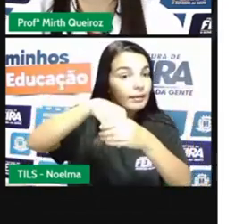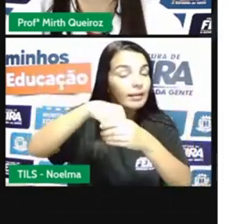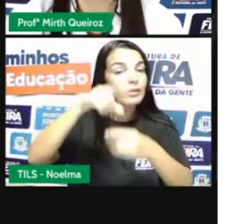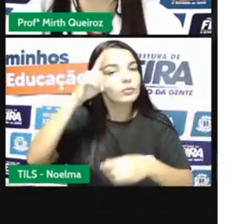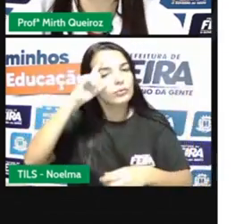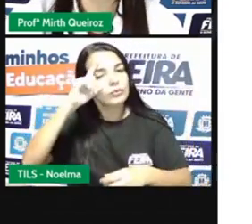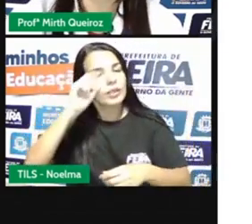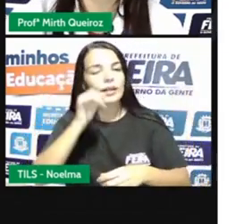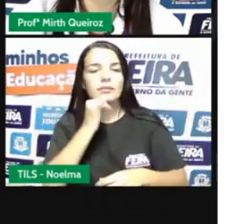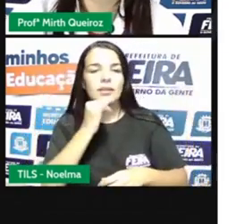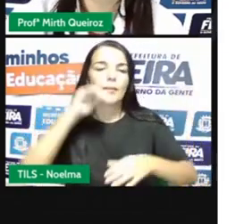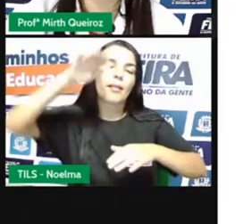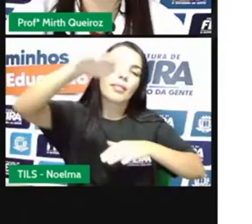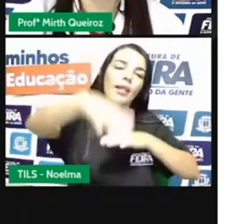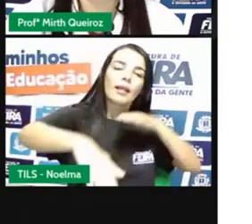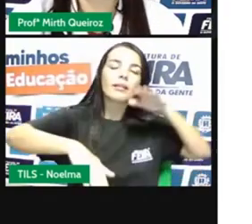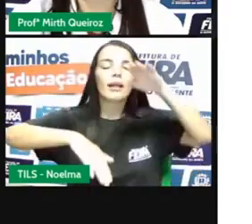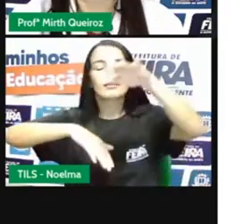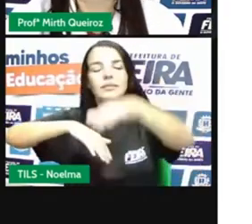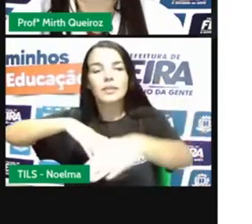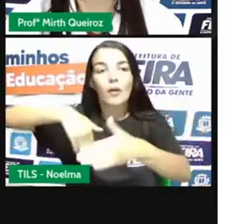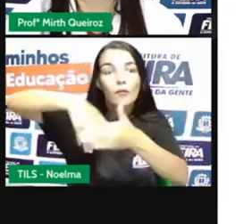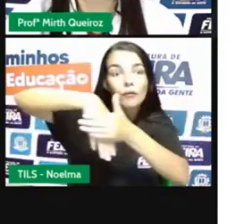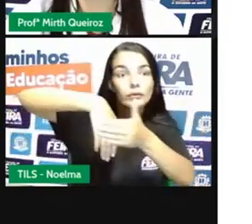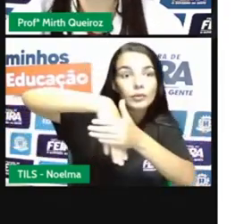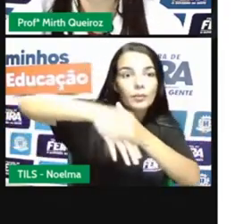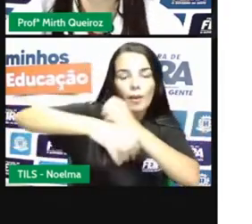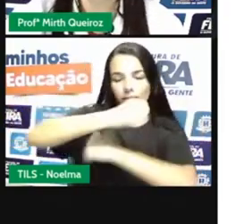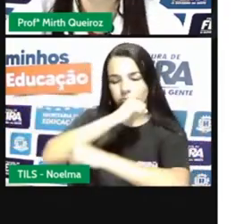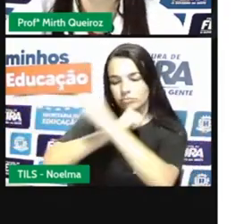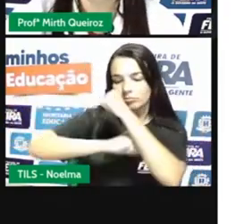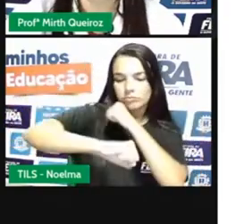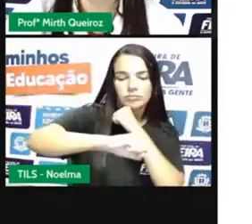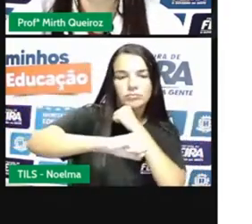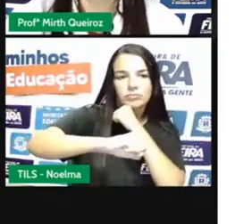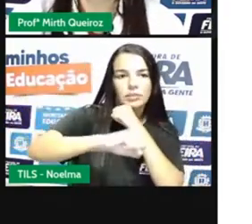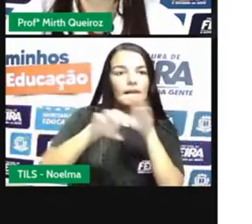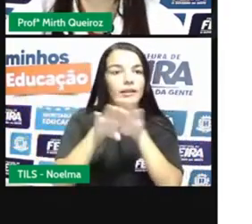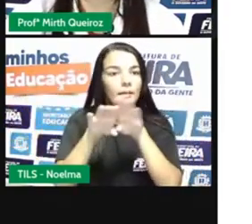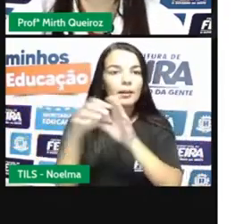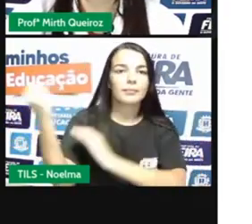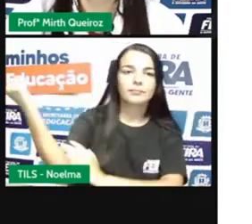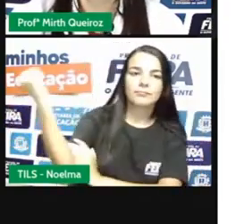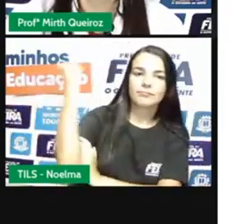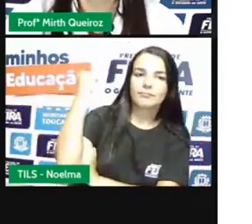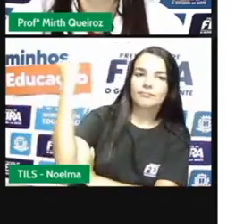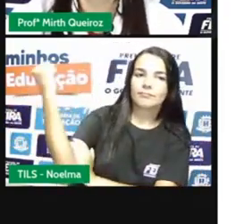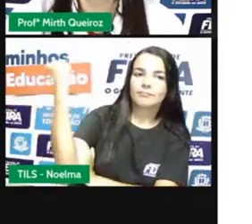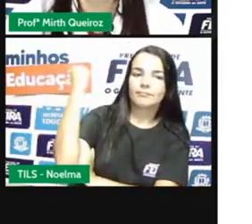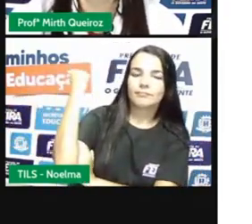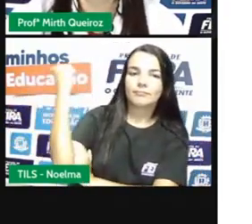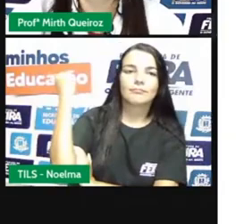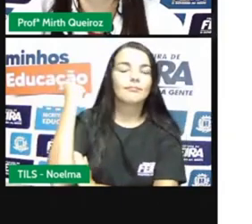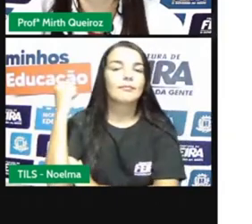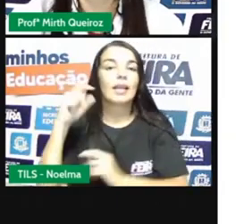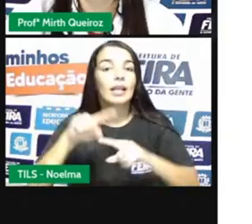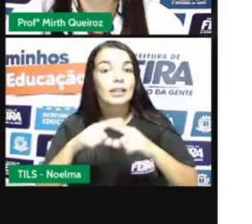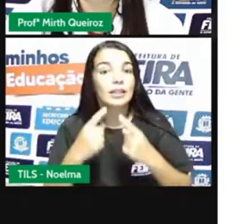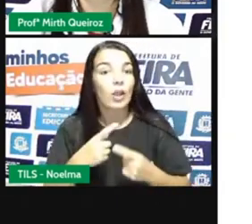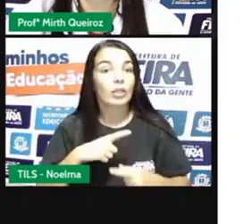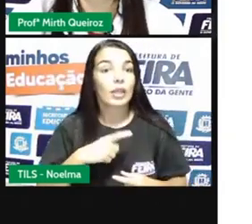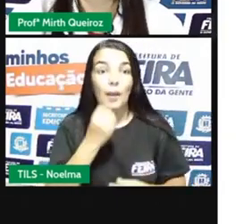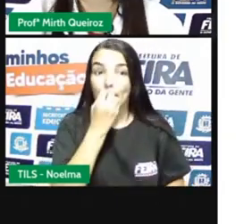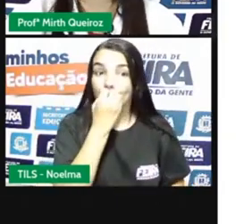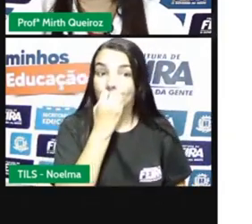como natação, futebol, artes marciais e musculação. Afinal, eles beneficiam